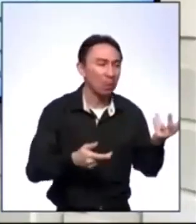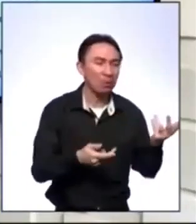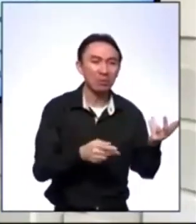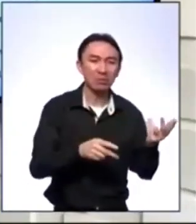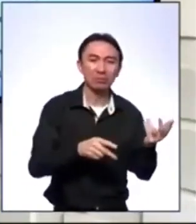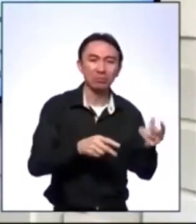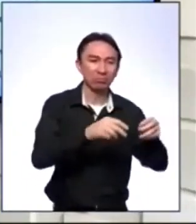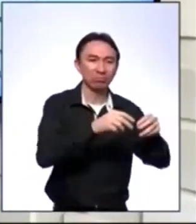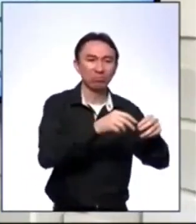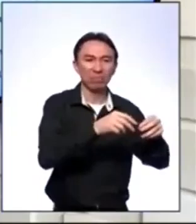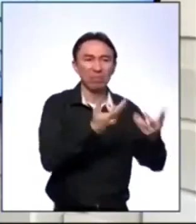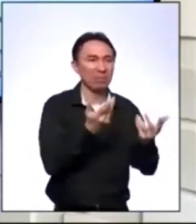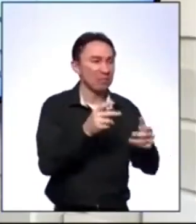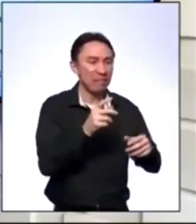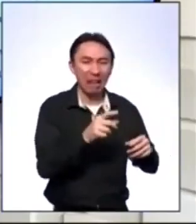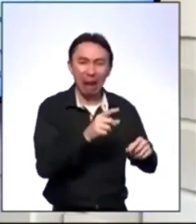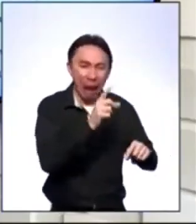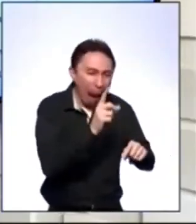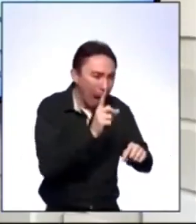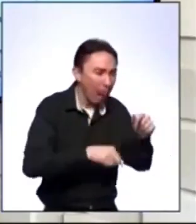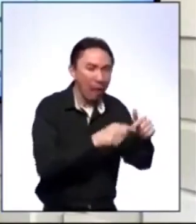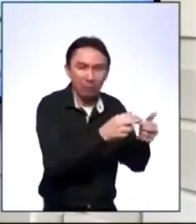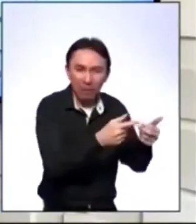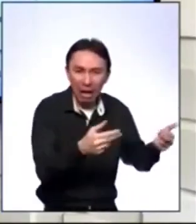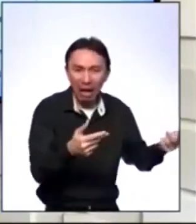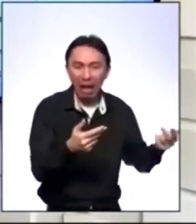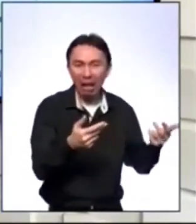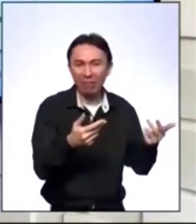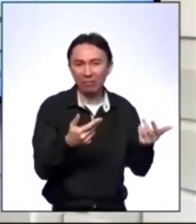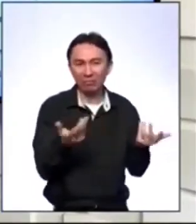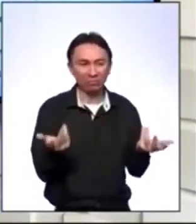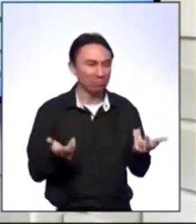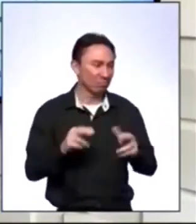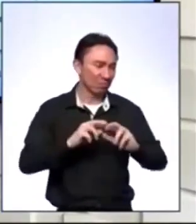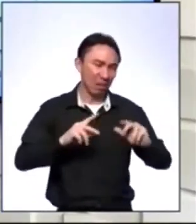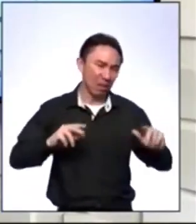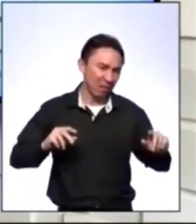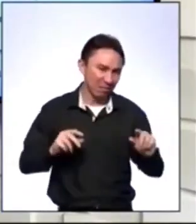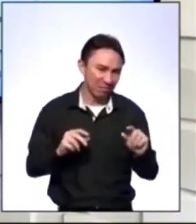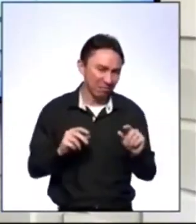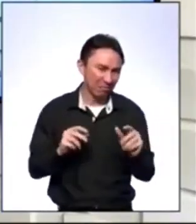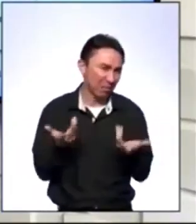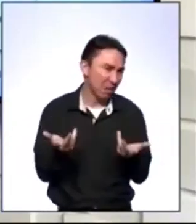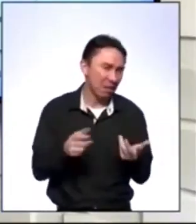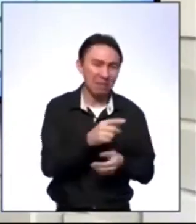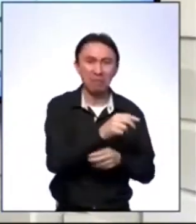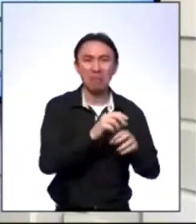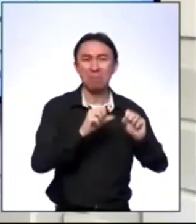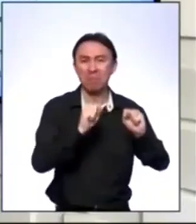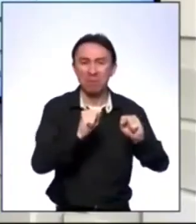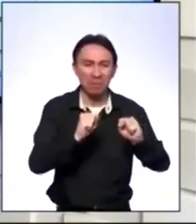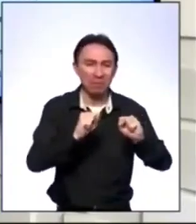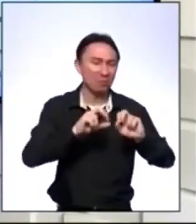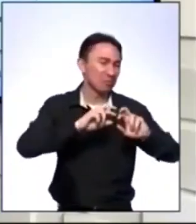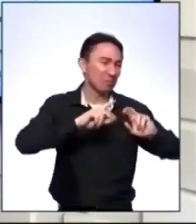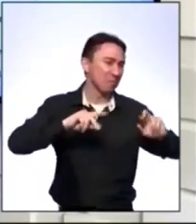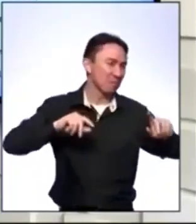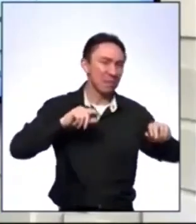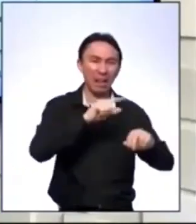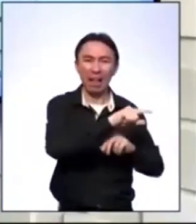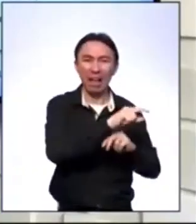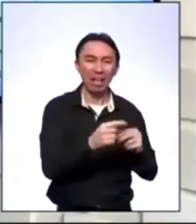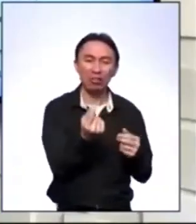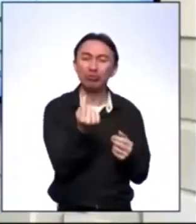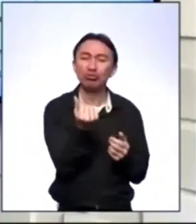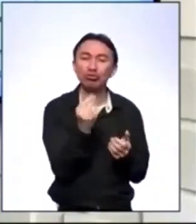uma propriedade material, né? Não é um imóvel, deixou lá um patrimônio em ações, em investimento, enfim, é